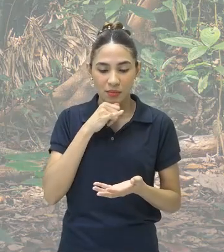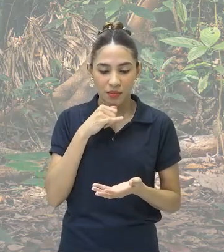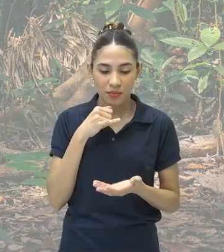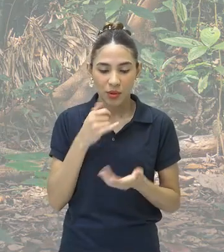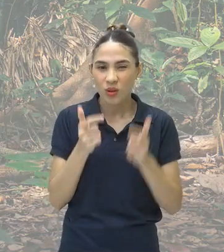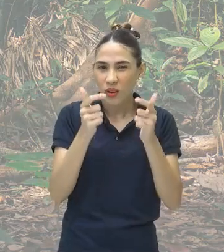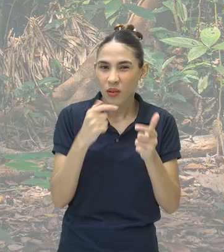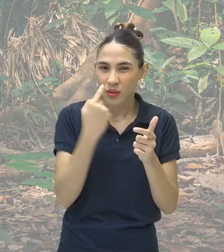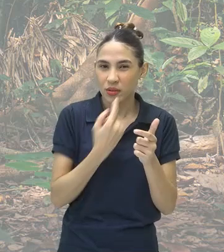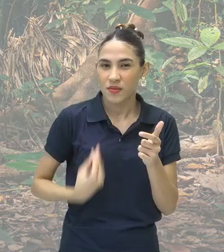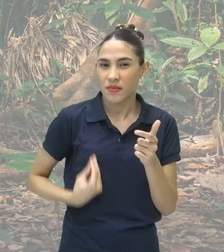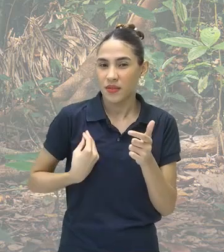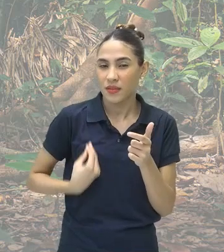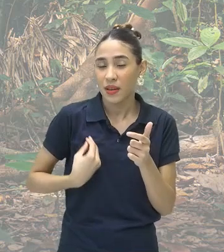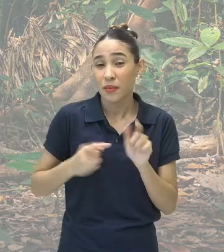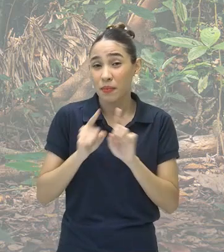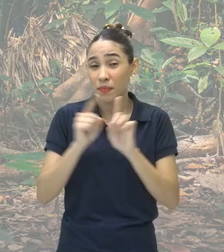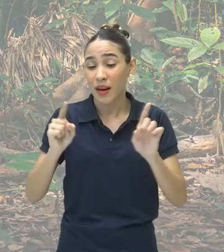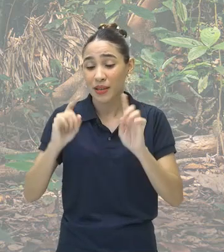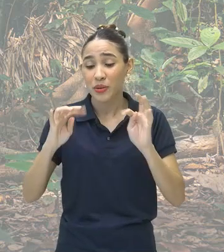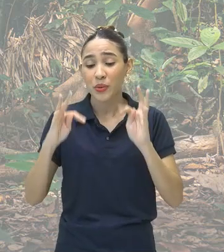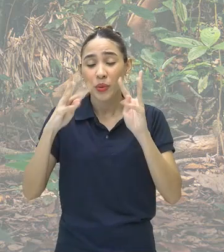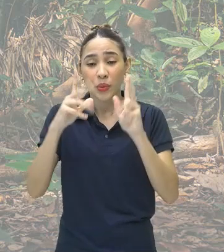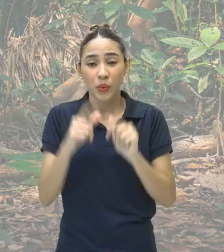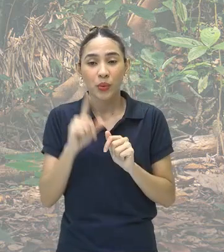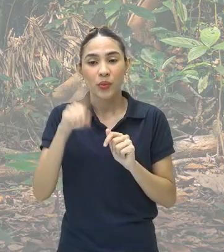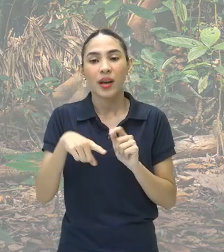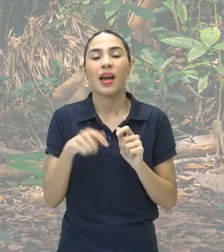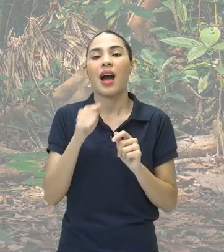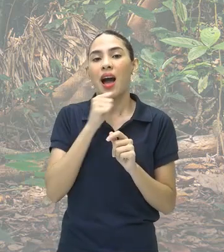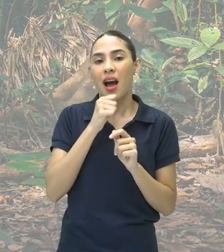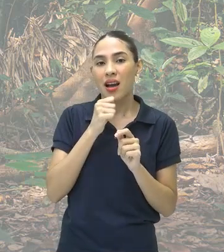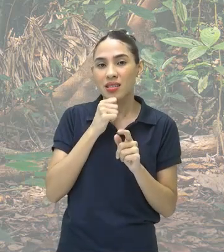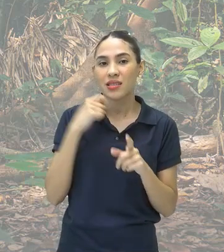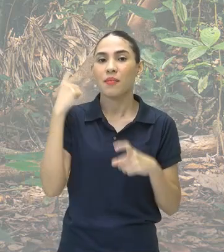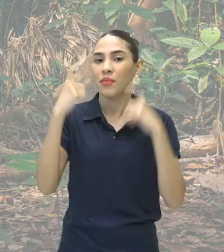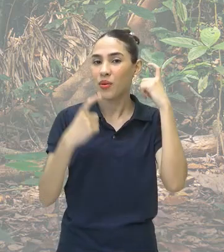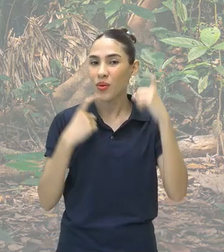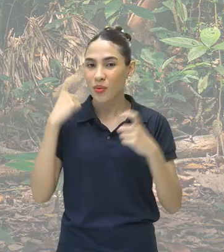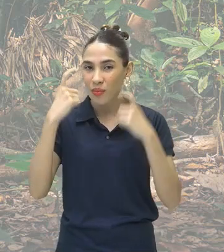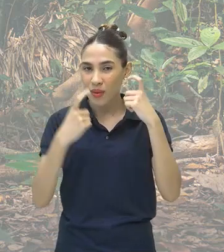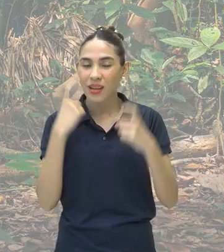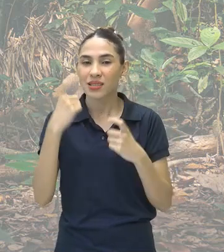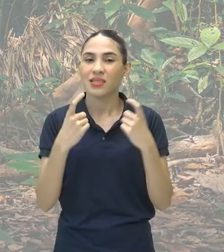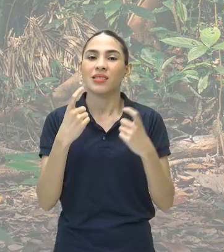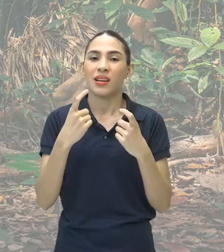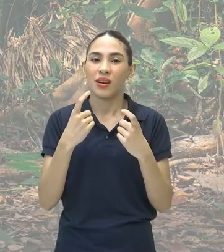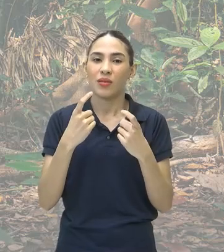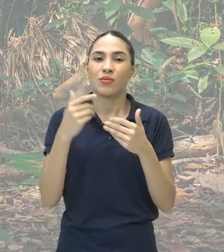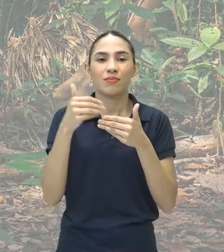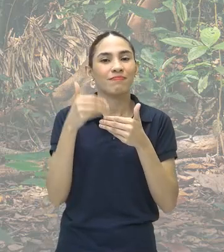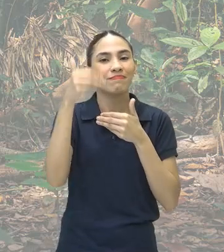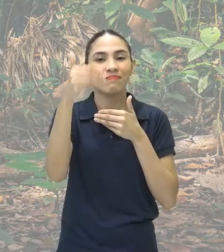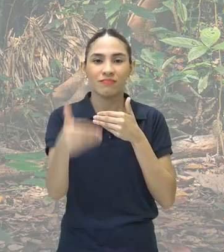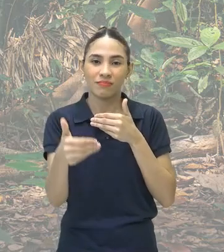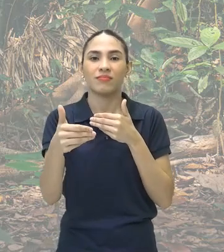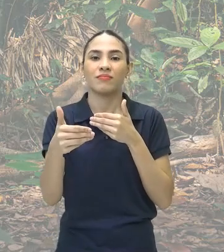nós vivemos. Mas isso tudo aqui é uma preocupação que transcende barreiras,